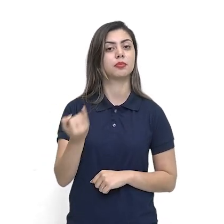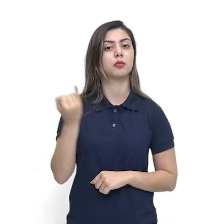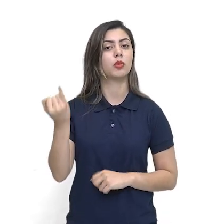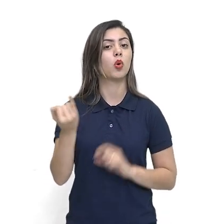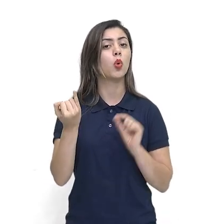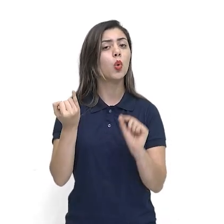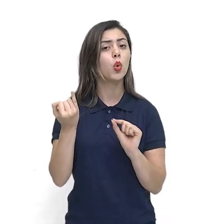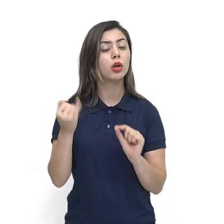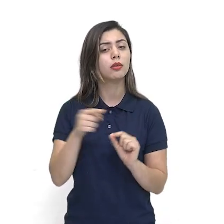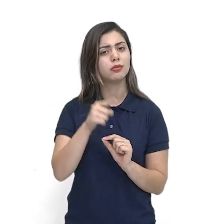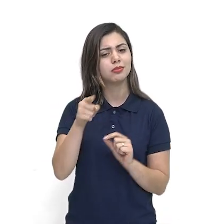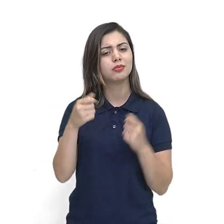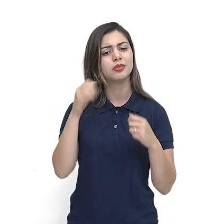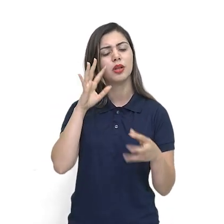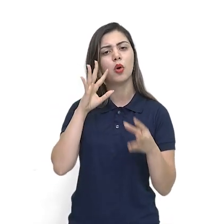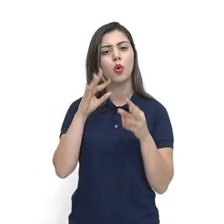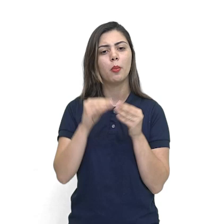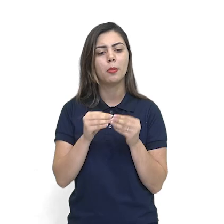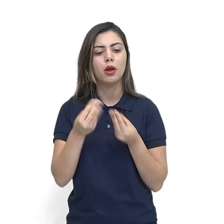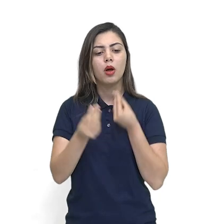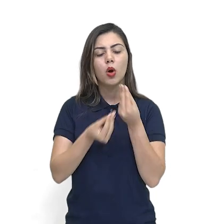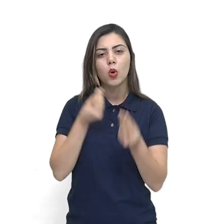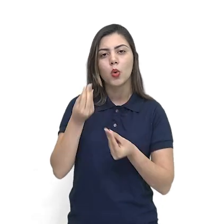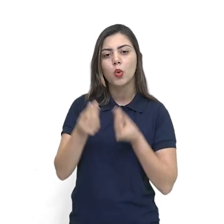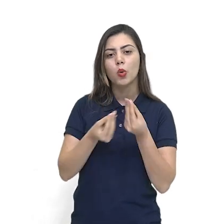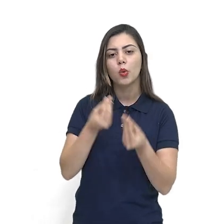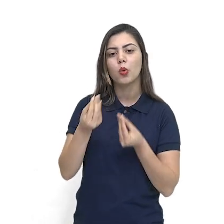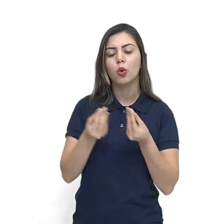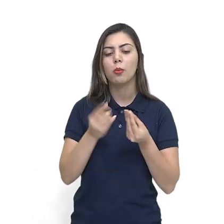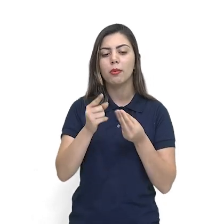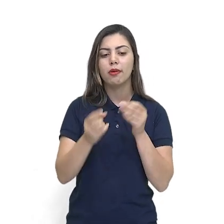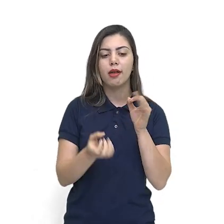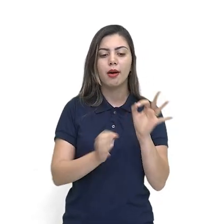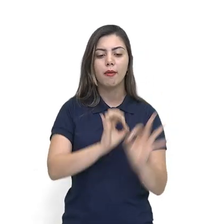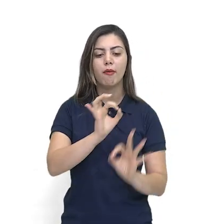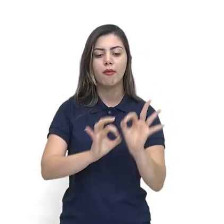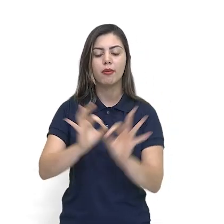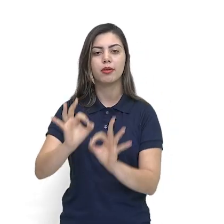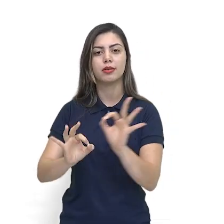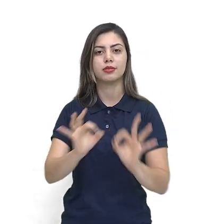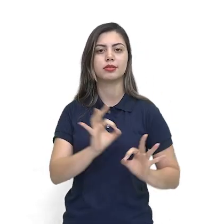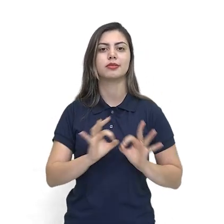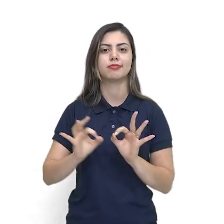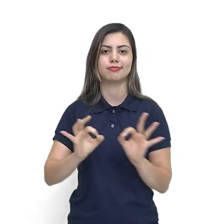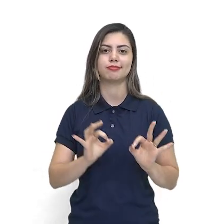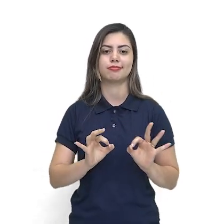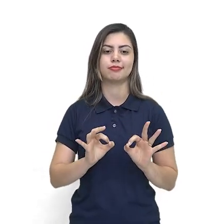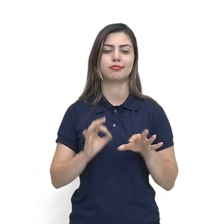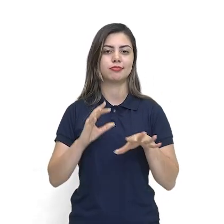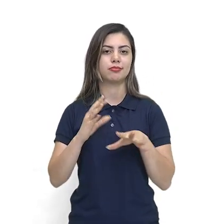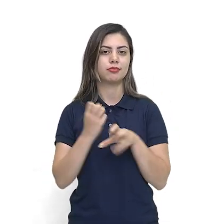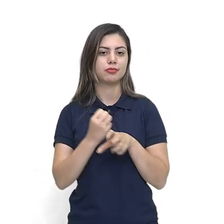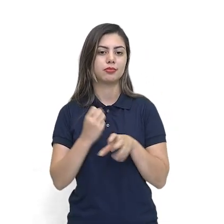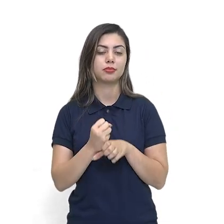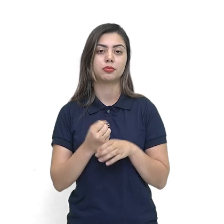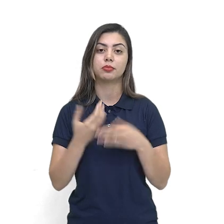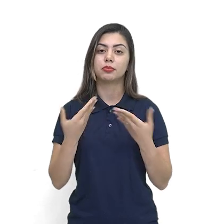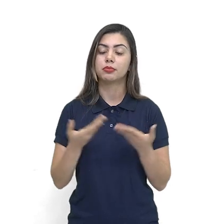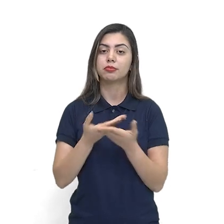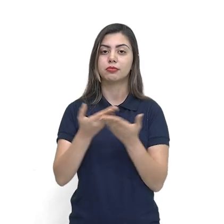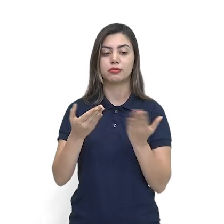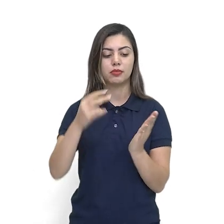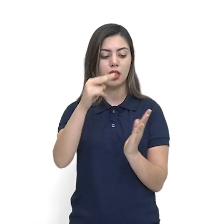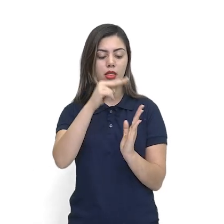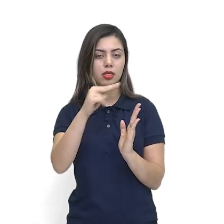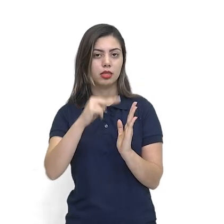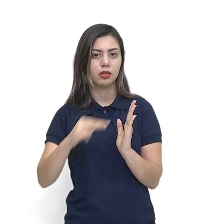que você saiba exatamente estruturar, né? Você tem que entender, ao realizar a leitura, já que